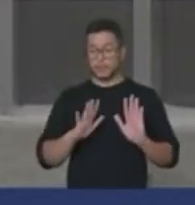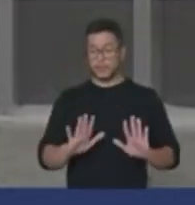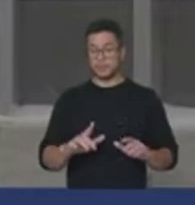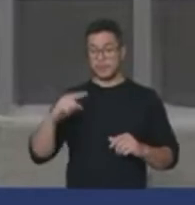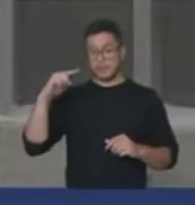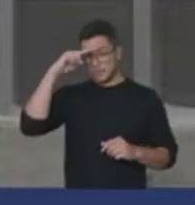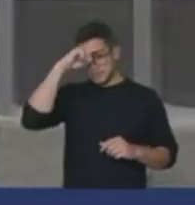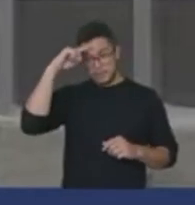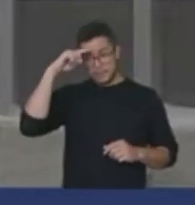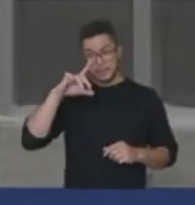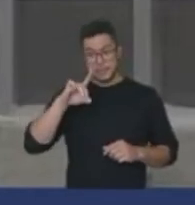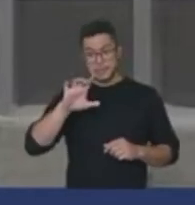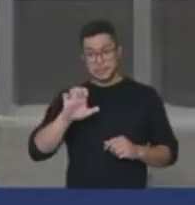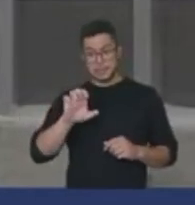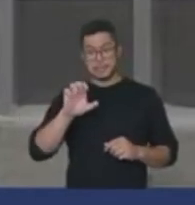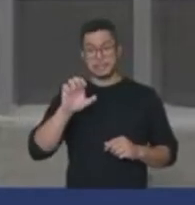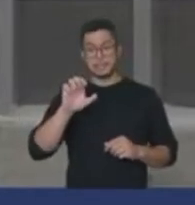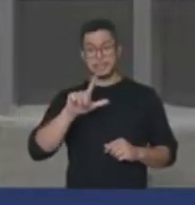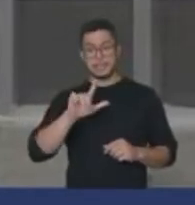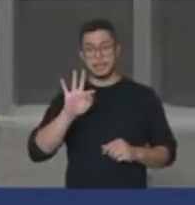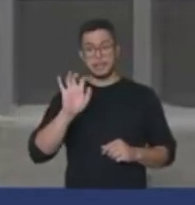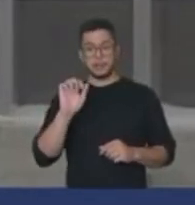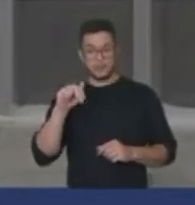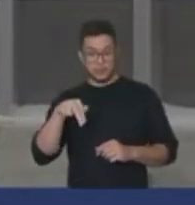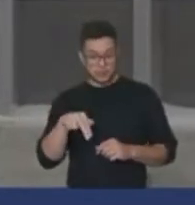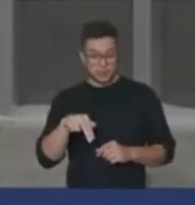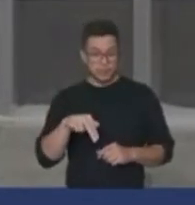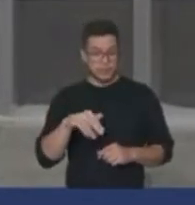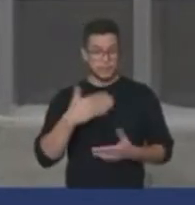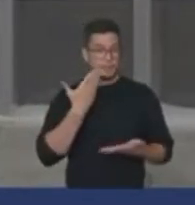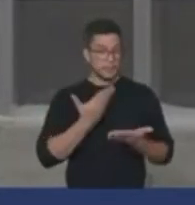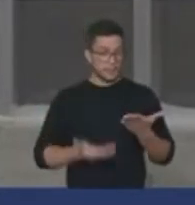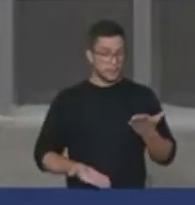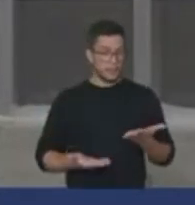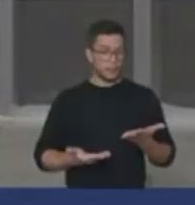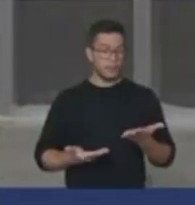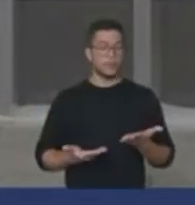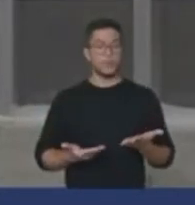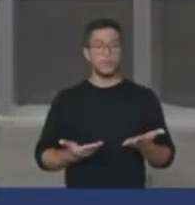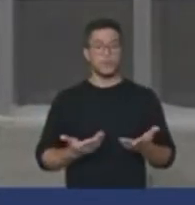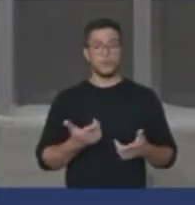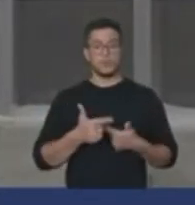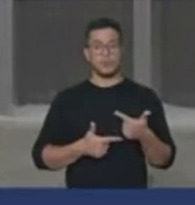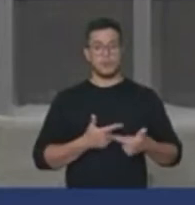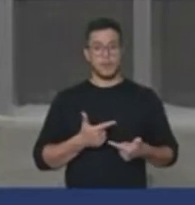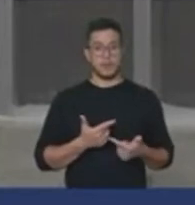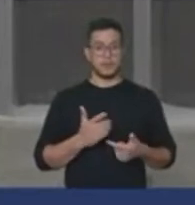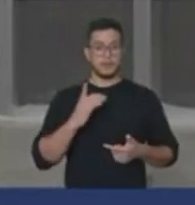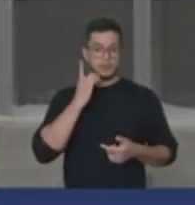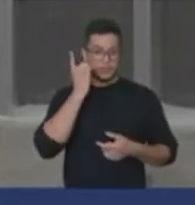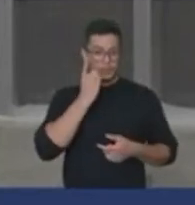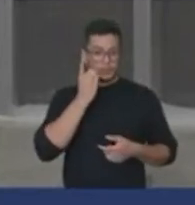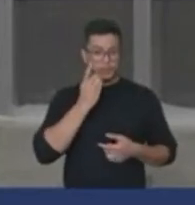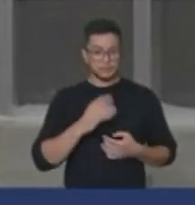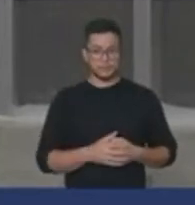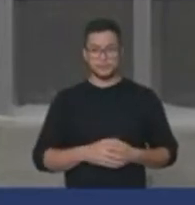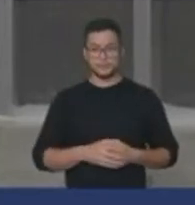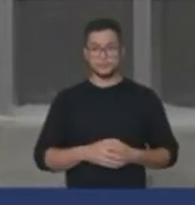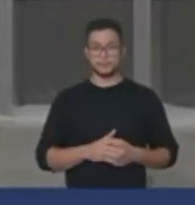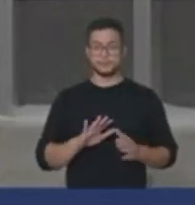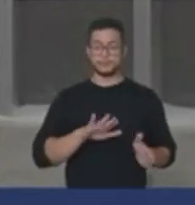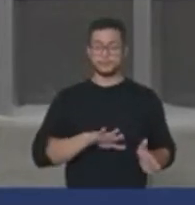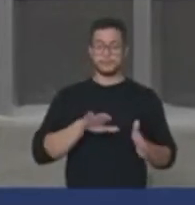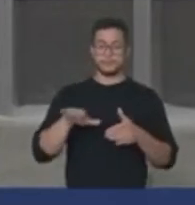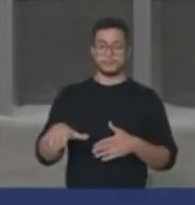foi apenas o começo. E Moro sabe disso. Presidente, eu aprovei na Comissão de Administração